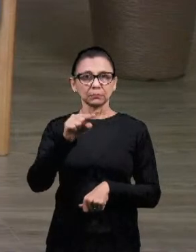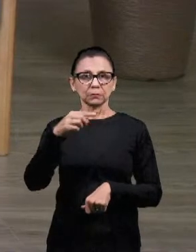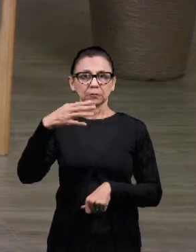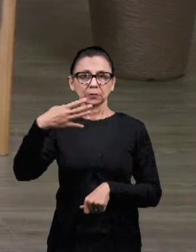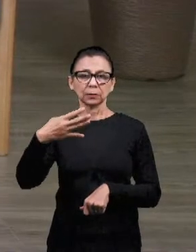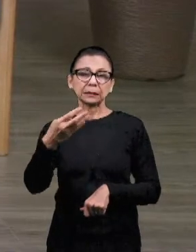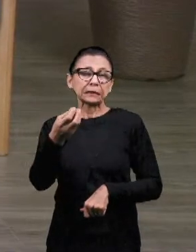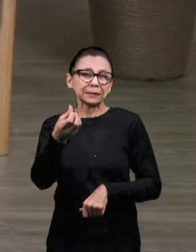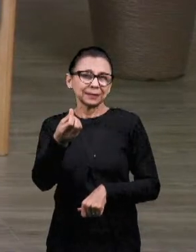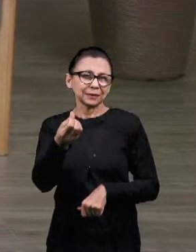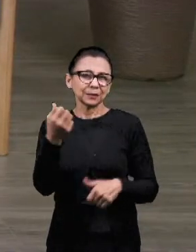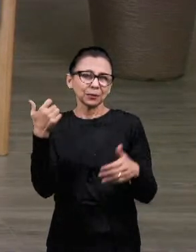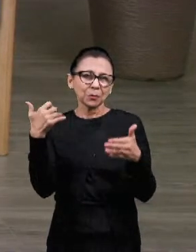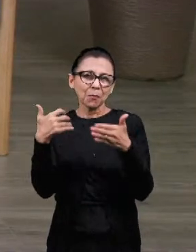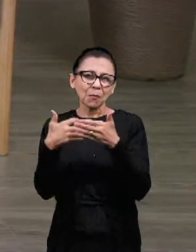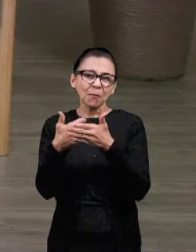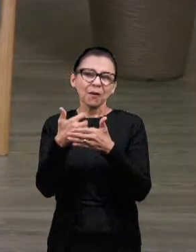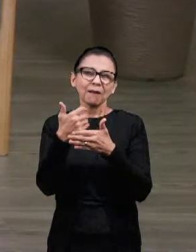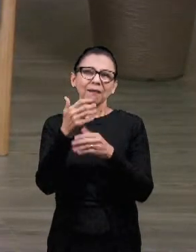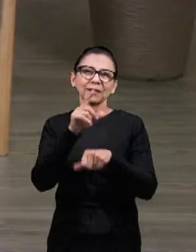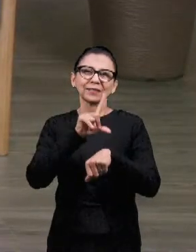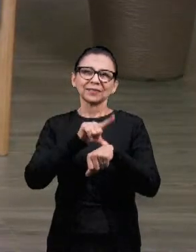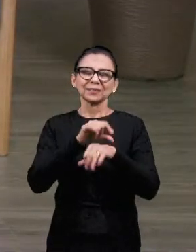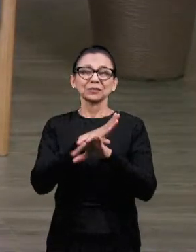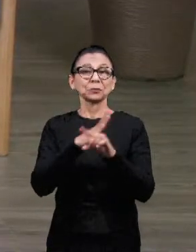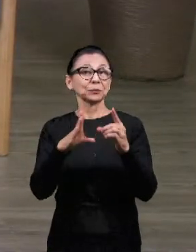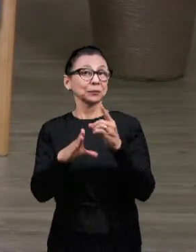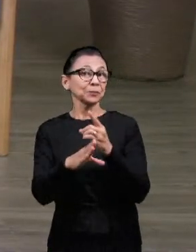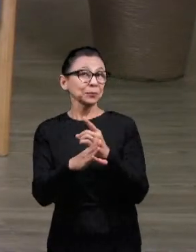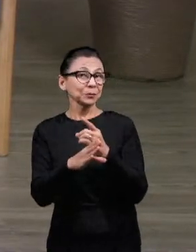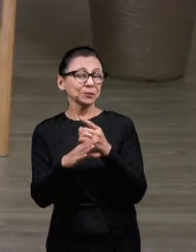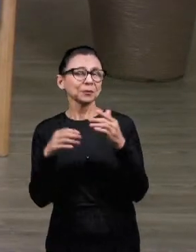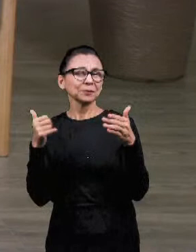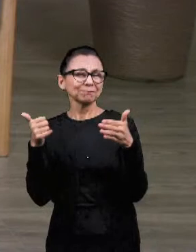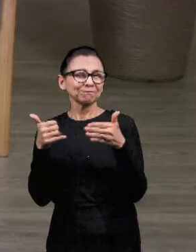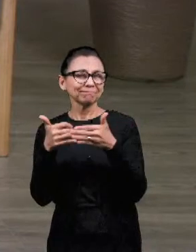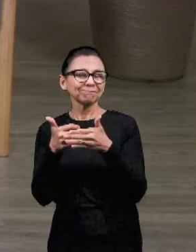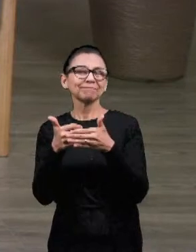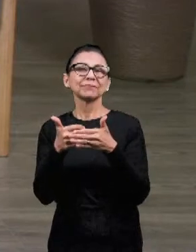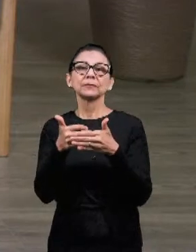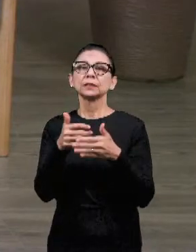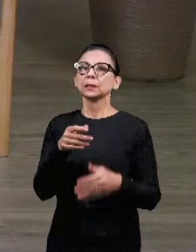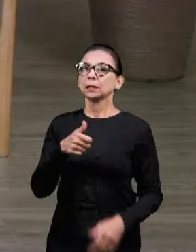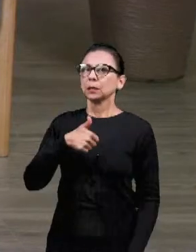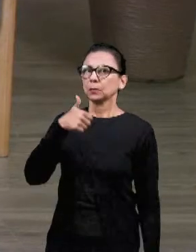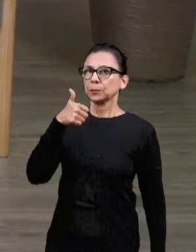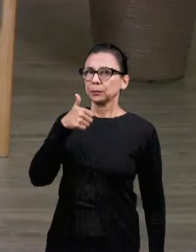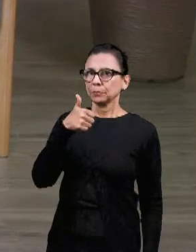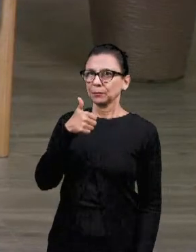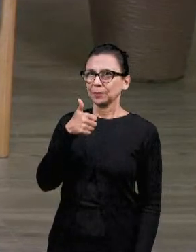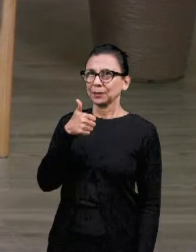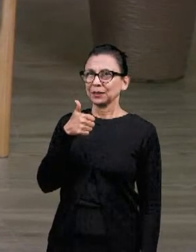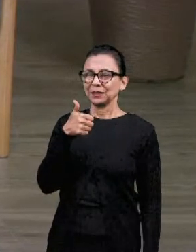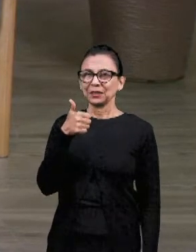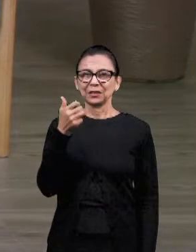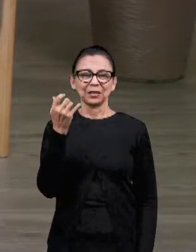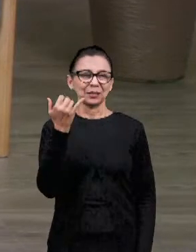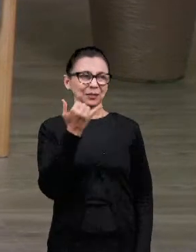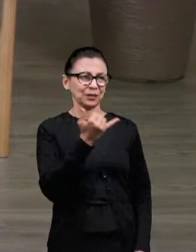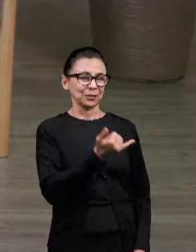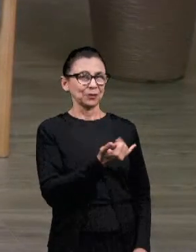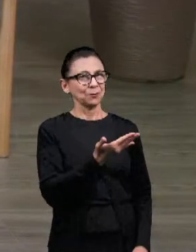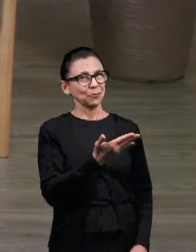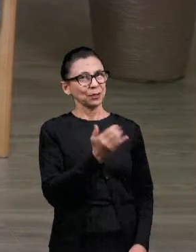está chegando na hora do culto, nos aproximando da hora do culto, né? Primeiro, eu queria aliviar um pouquinho para o pastor Amadeu,